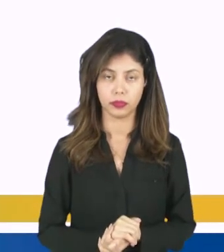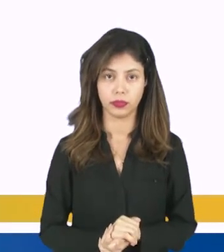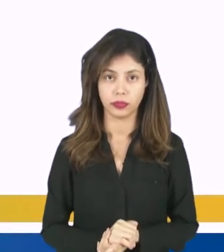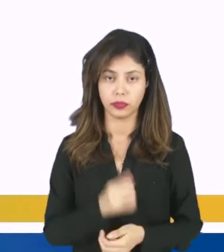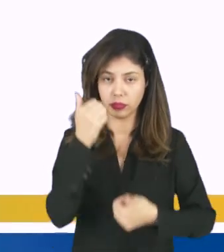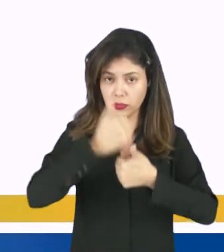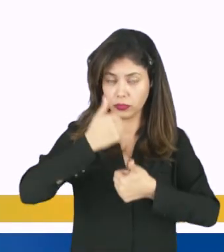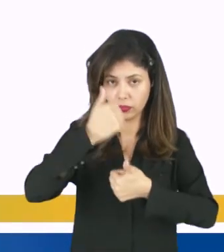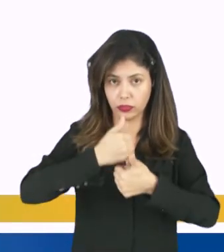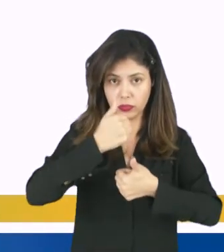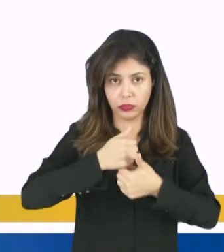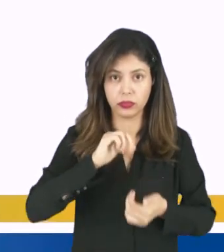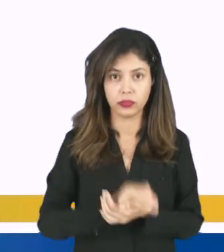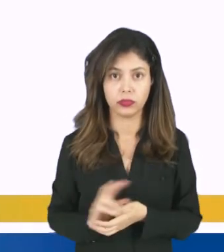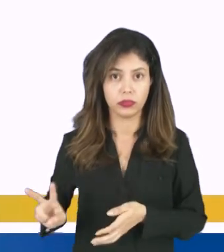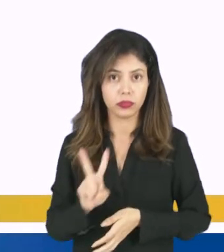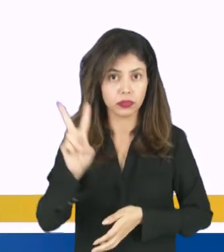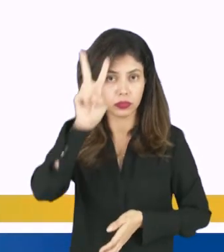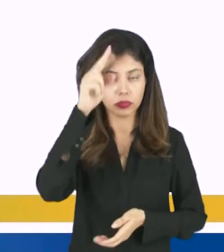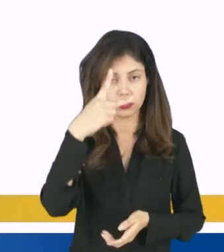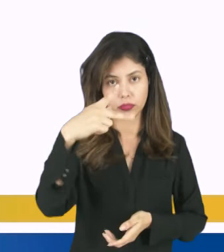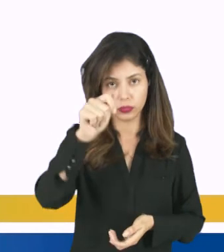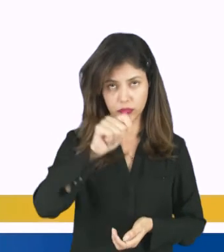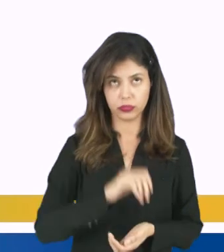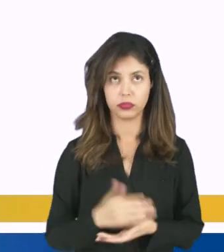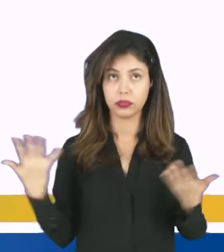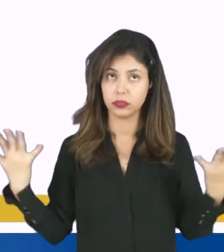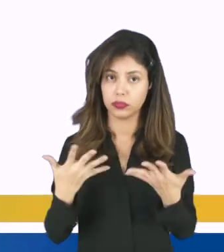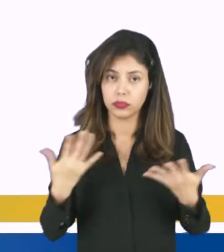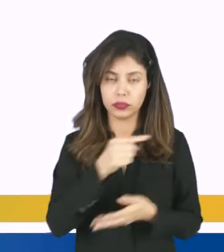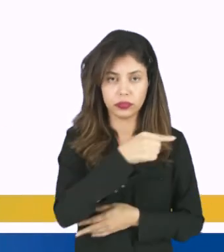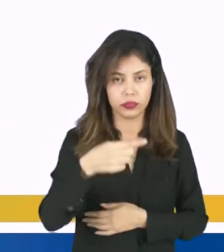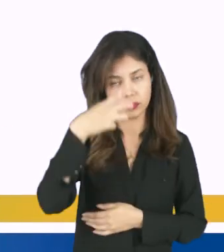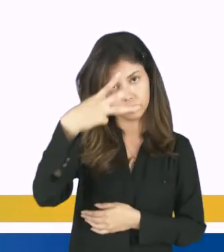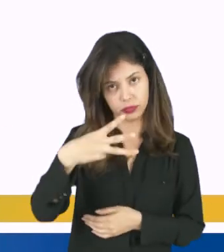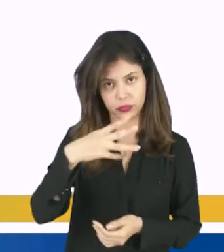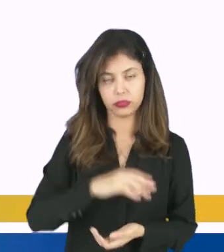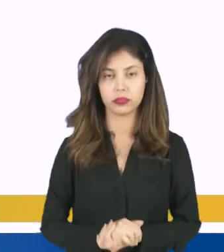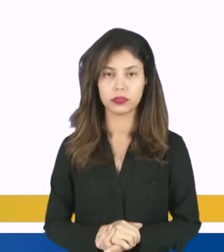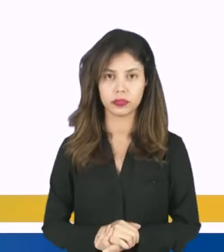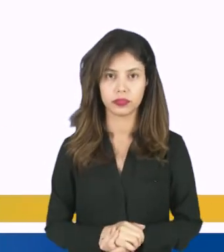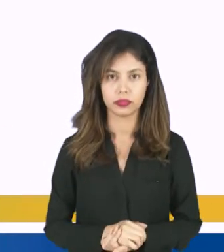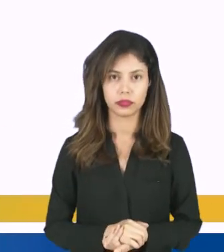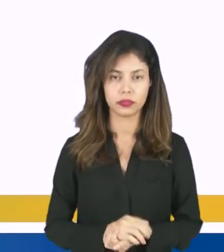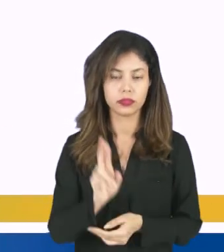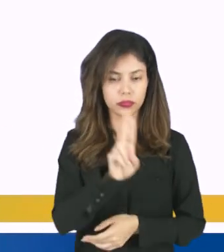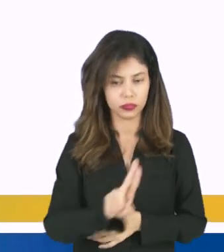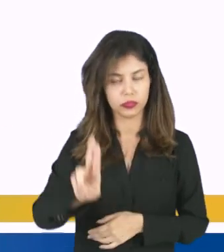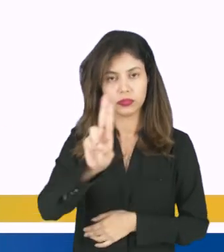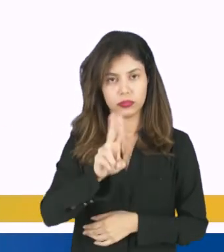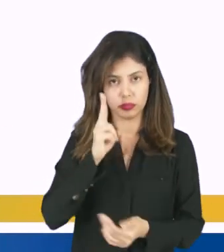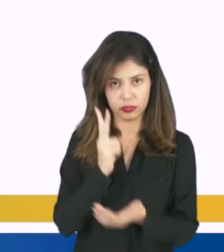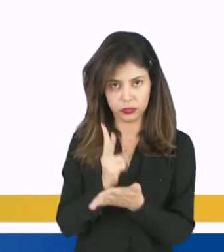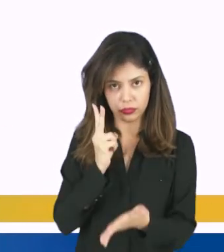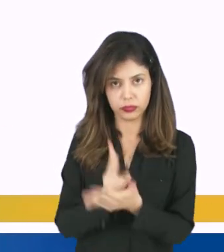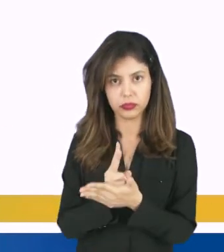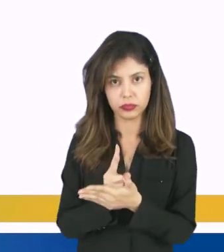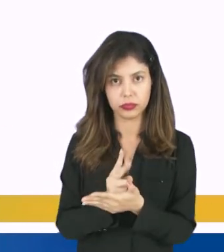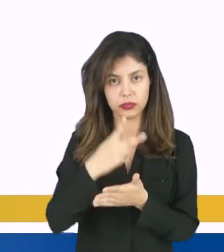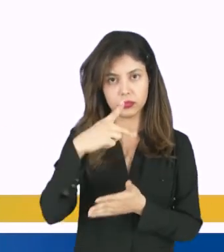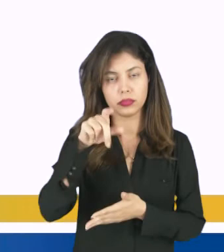algumas observações. Acabamos de ver que na divisão de um polinômio P de x por um binômio, do tipo x menos